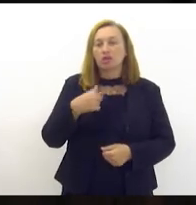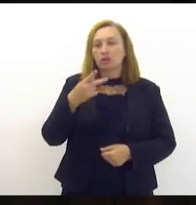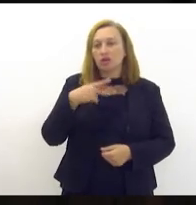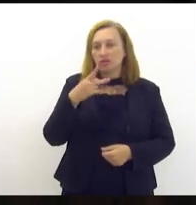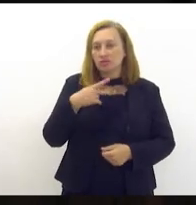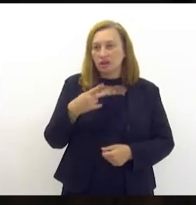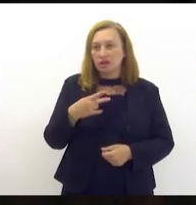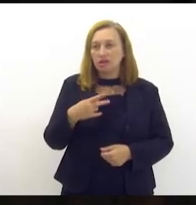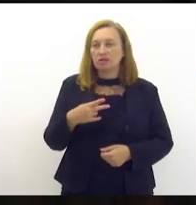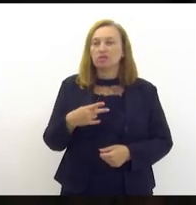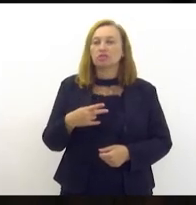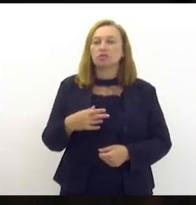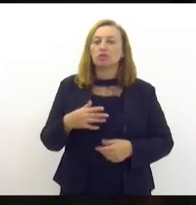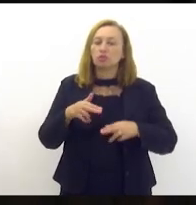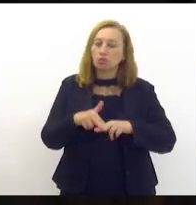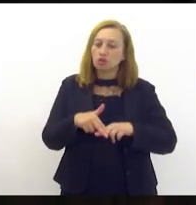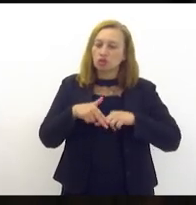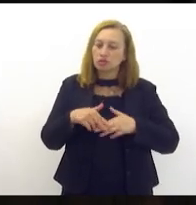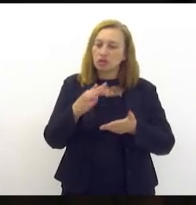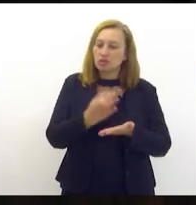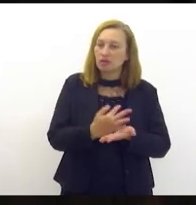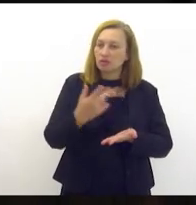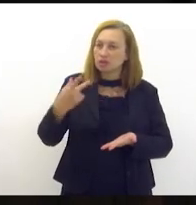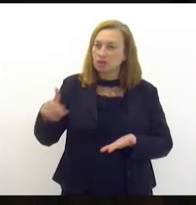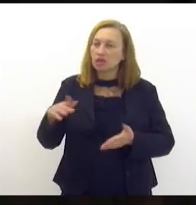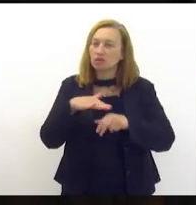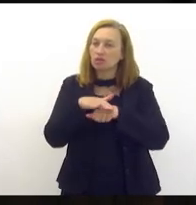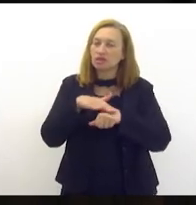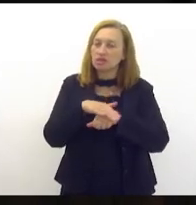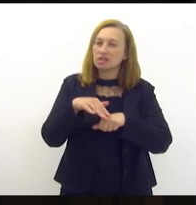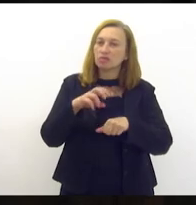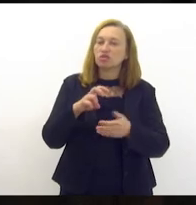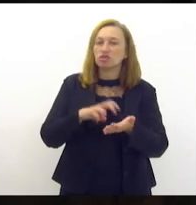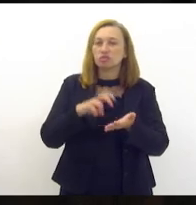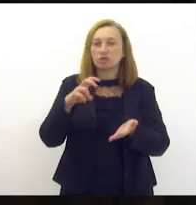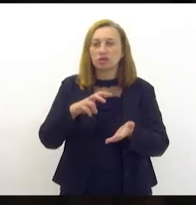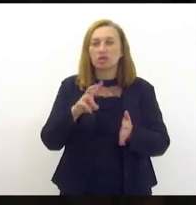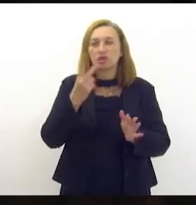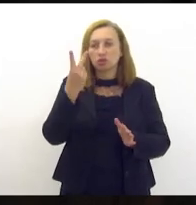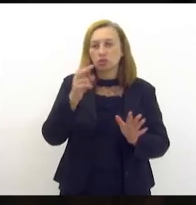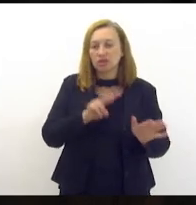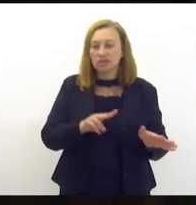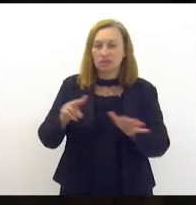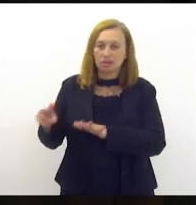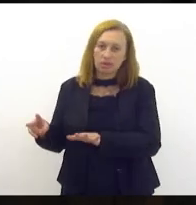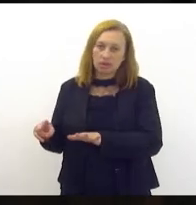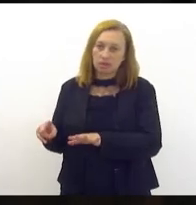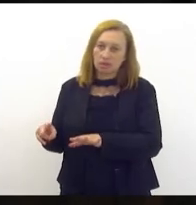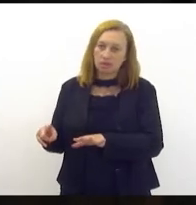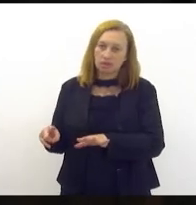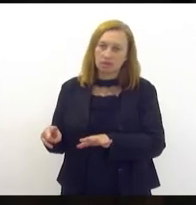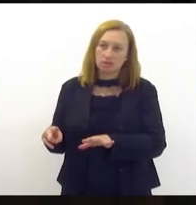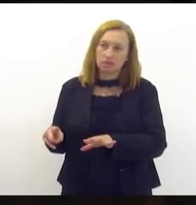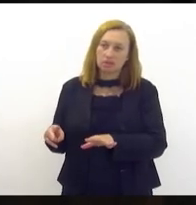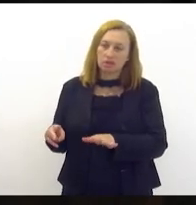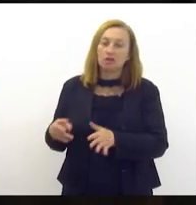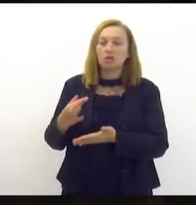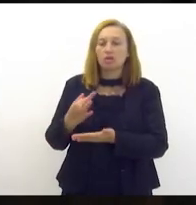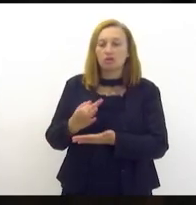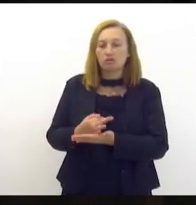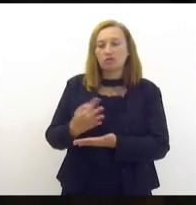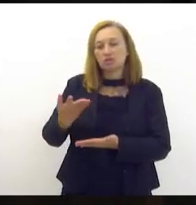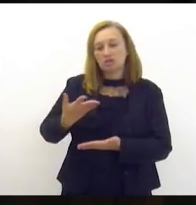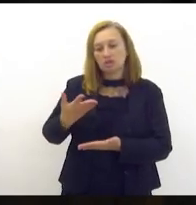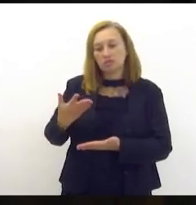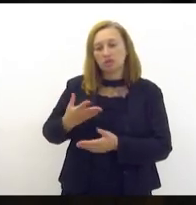dando justificativa. Conversamos hoje pela manhã e vamos ficar aí por duas semanas com a ausência do nosso